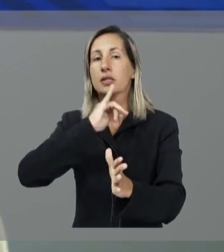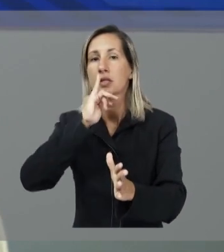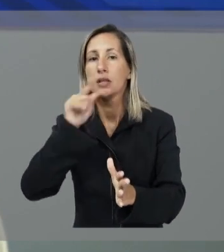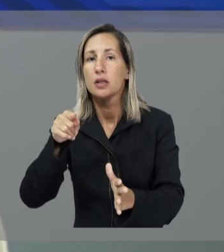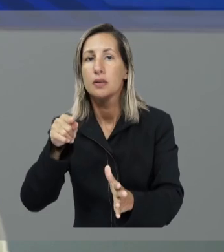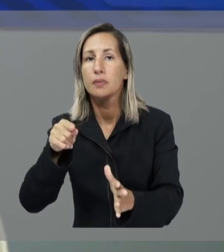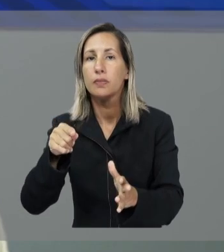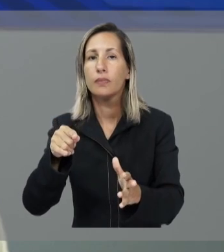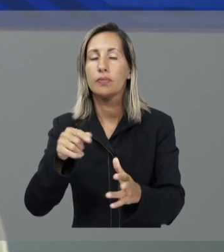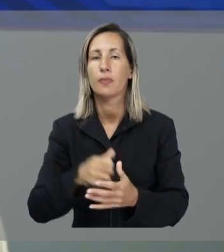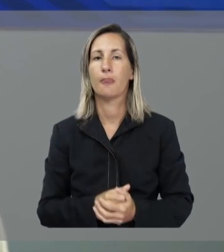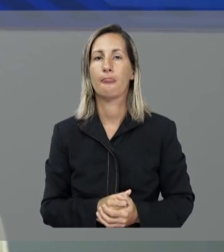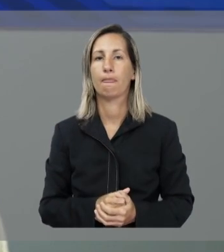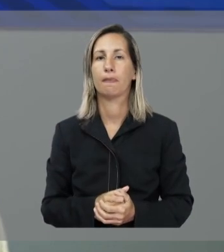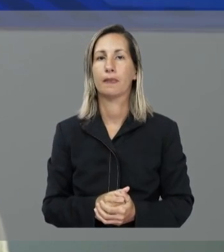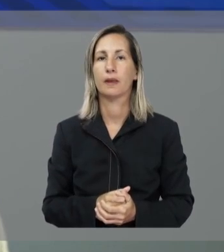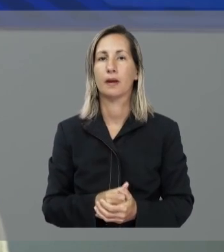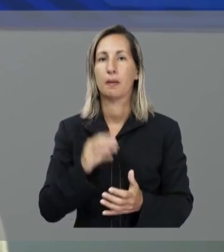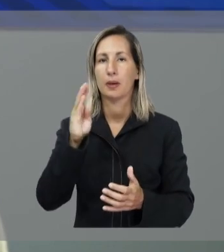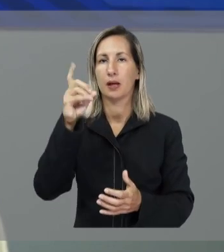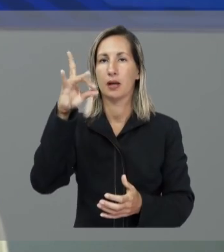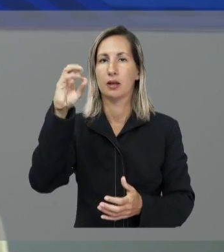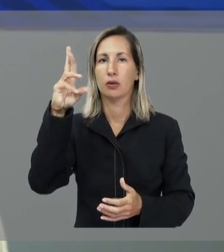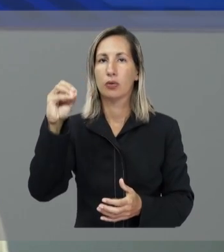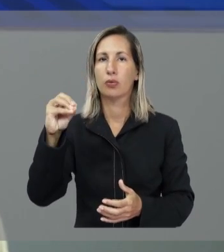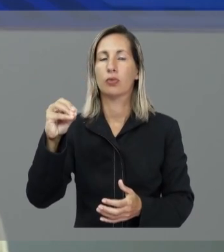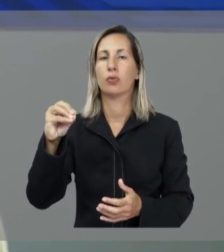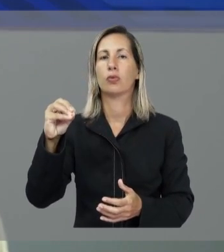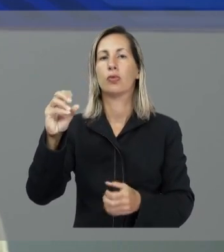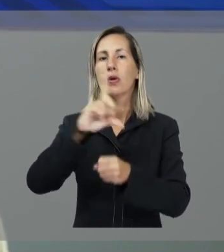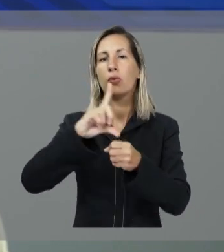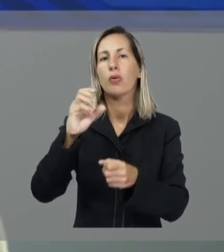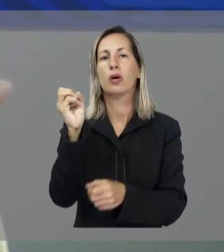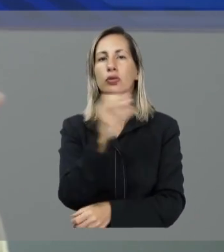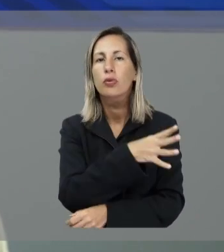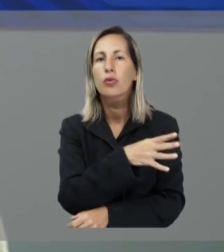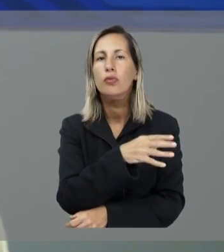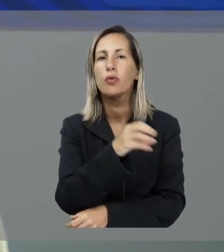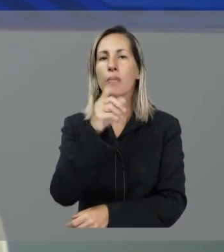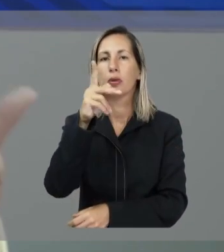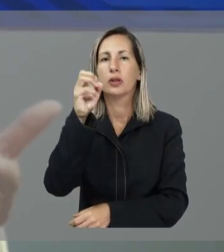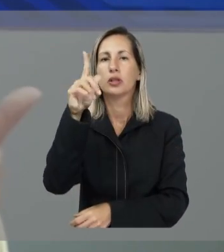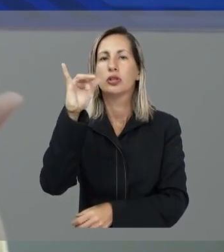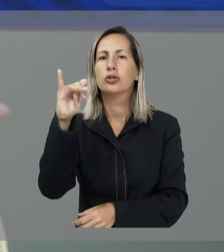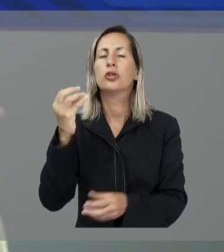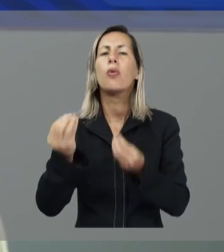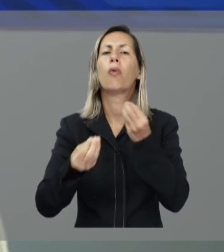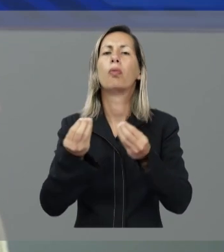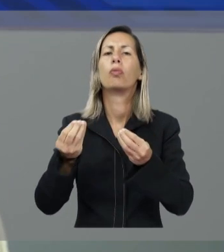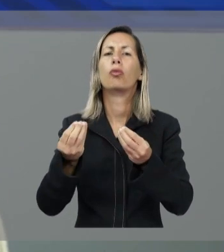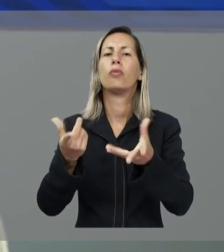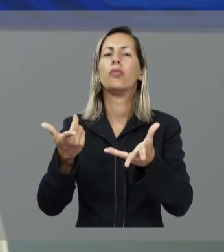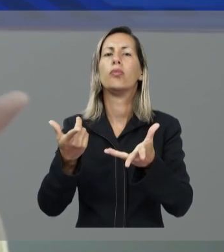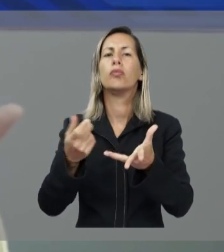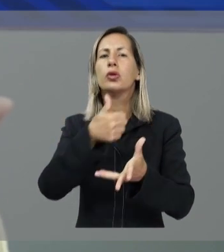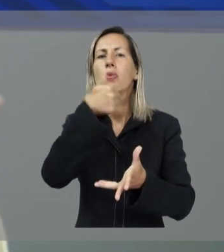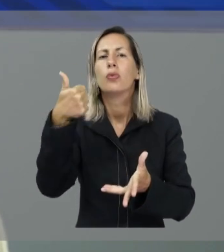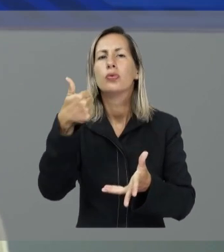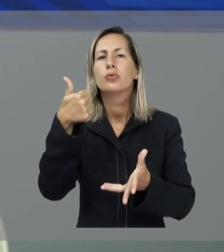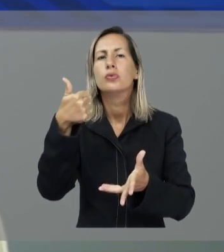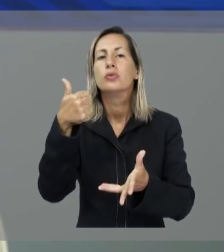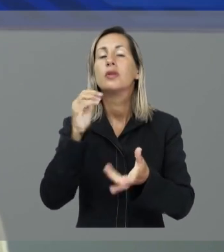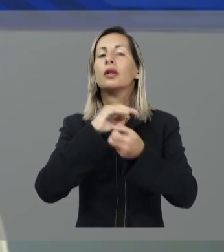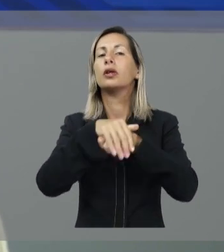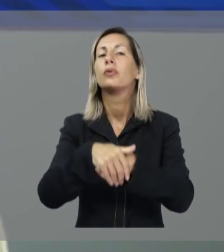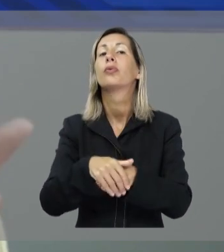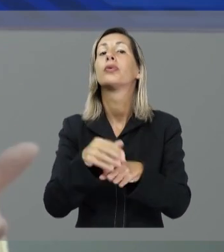você, no bairro lá, Conjunto dos Bancários, Mirassol, Lagoa Nova, né, no Potengi, o que a pessoa vai fazer no bairro desse de 11 horas